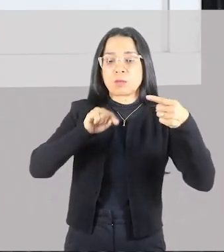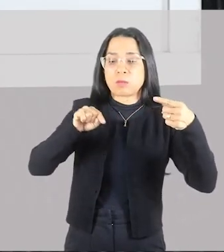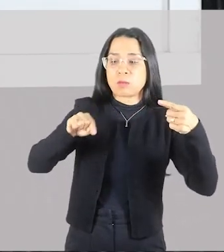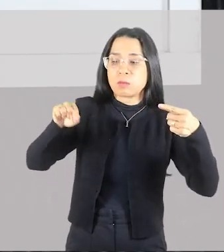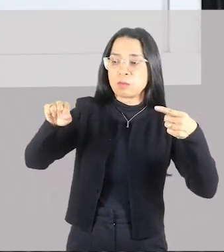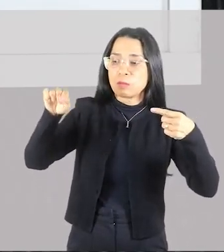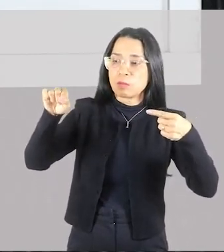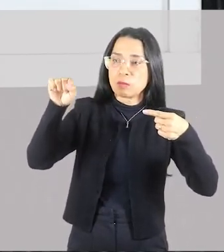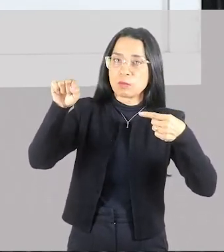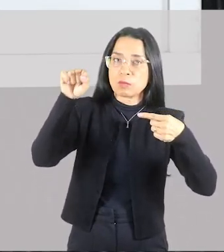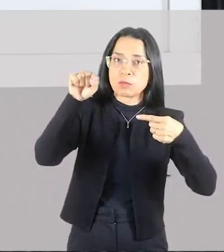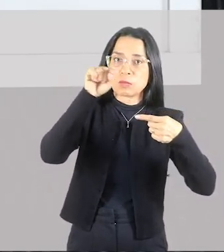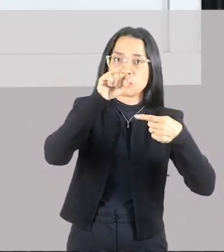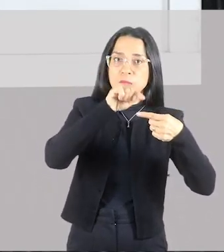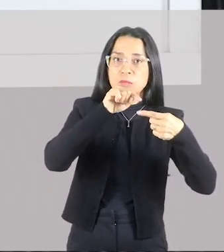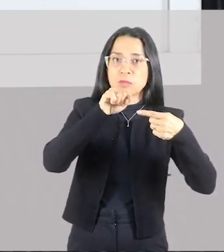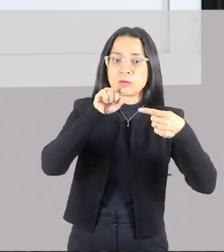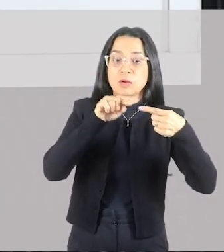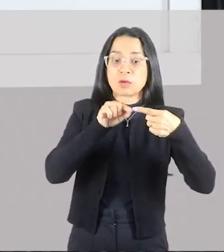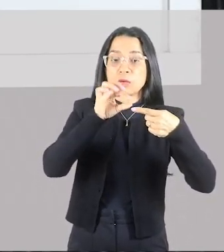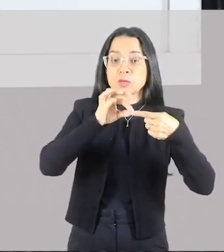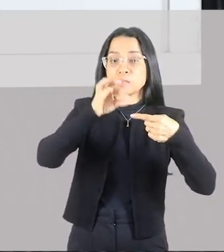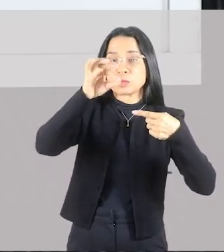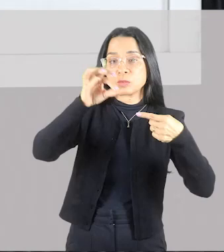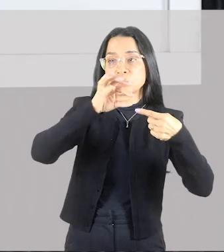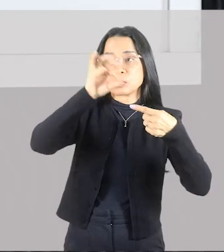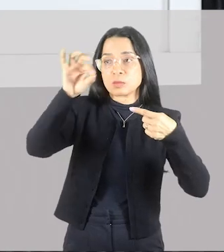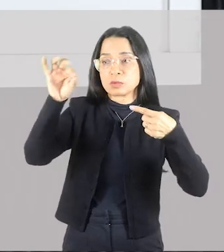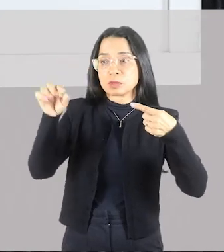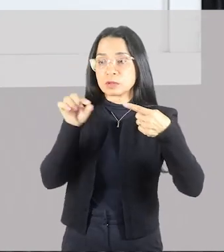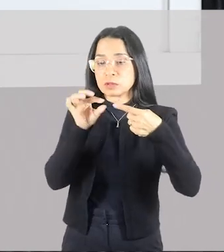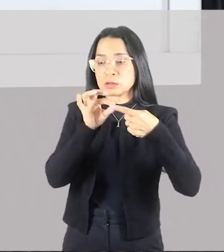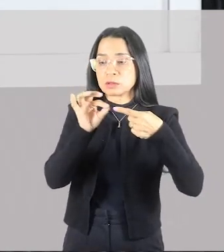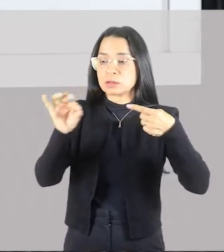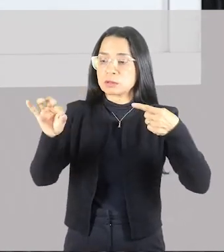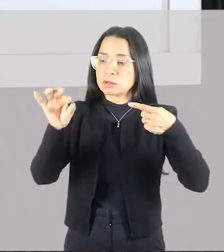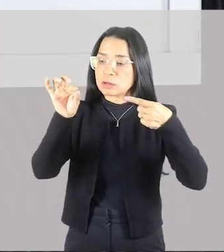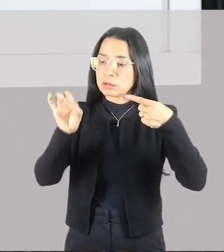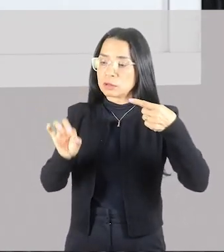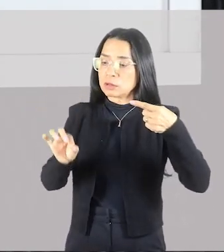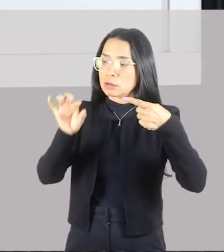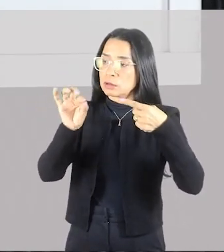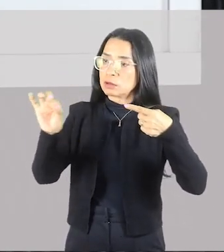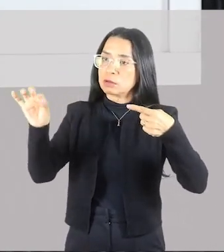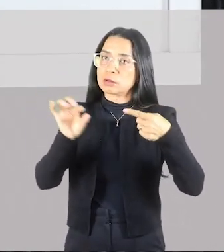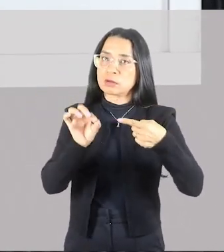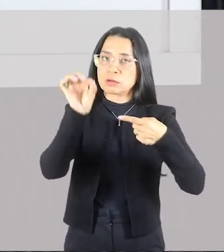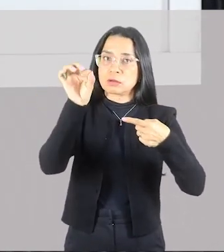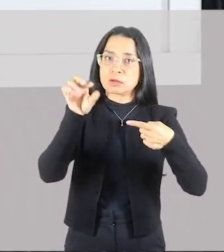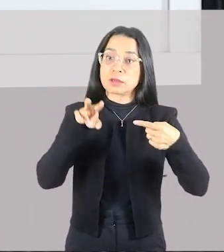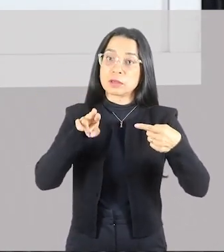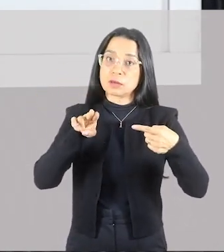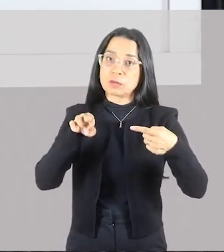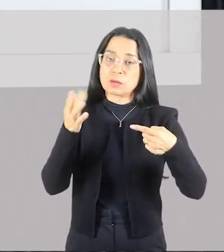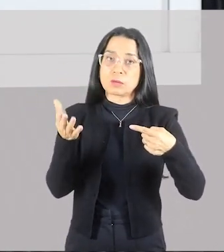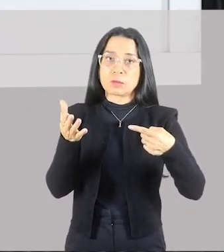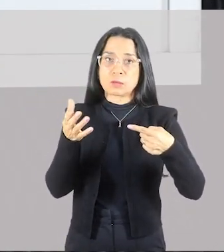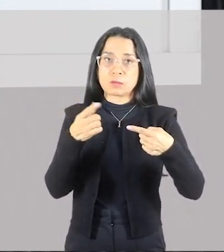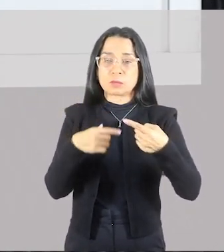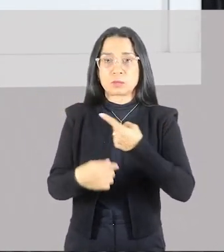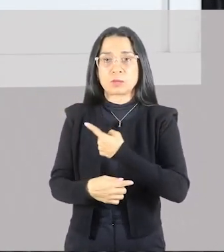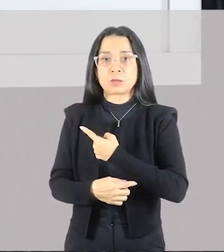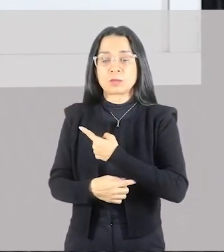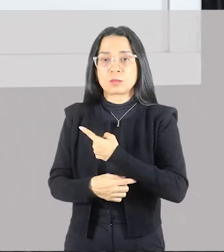distância em relação ao centro, né? E o raio é essa medida aqui que vai do centro ao ponto, qualquer ponto